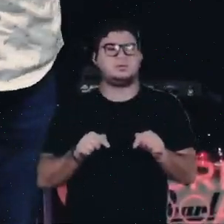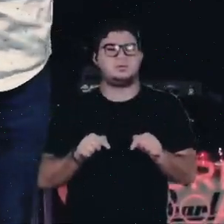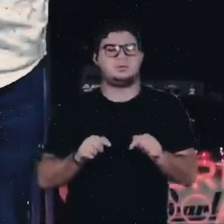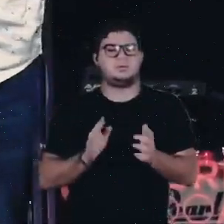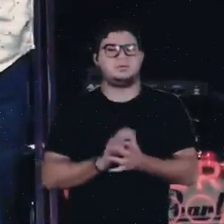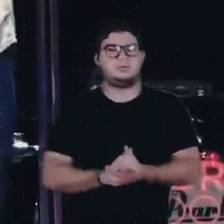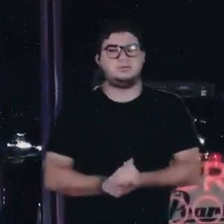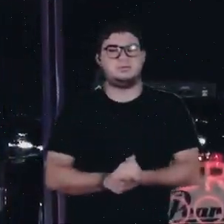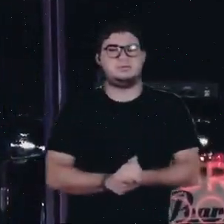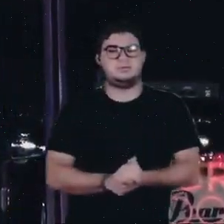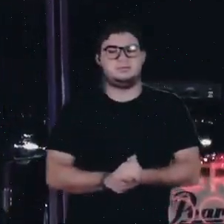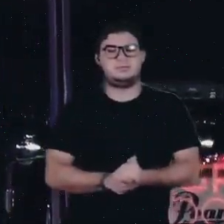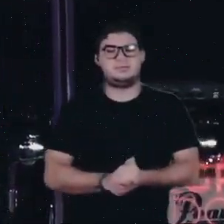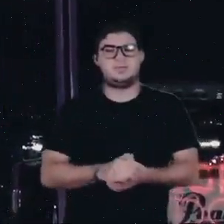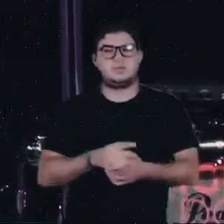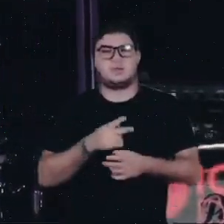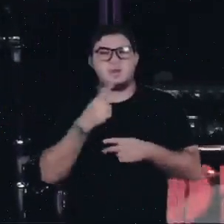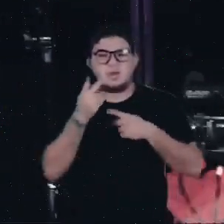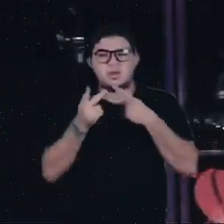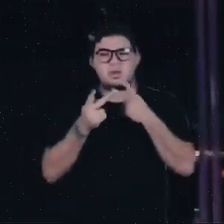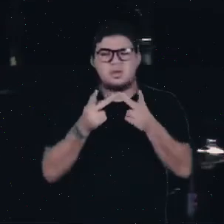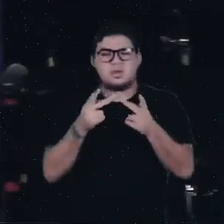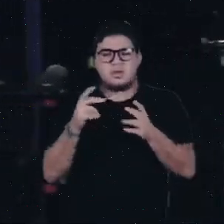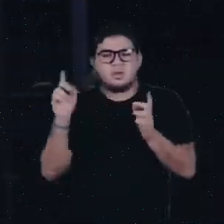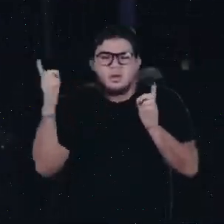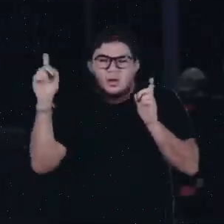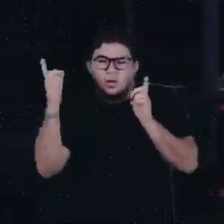Dessa vez, foi ela que já veio me abraçar.